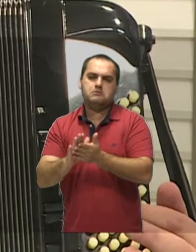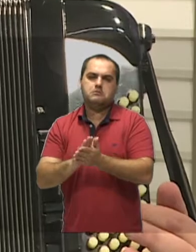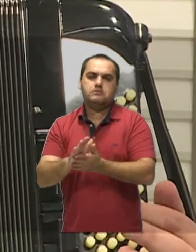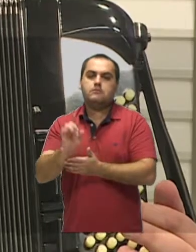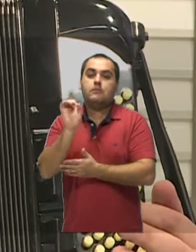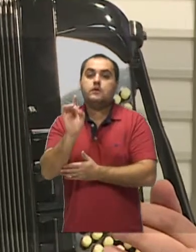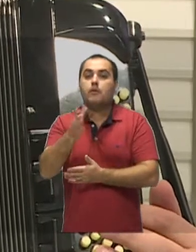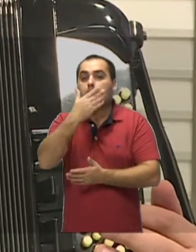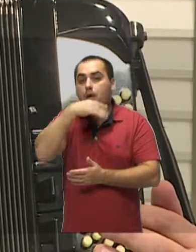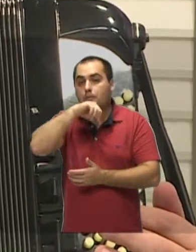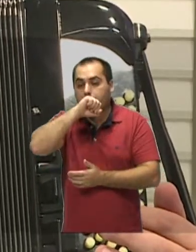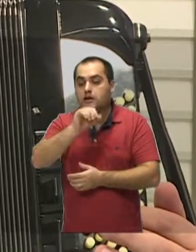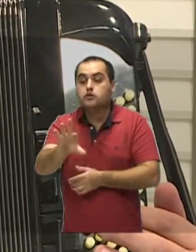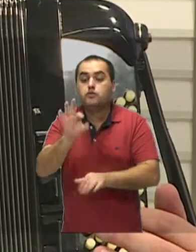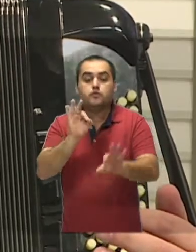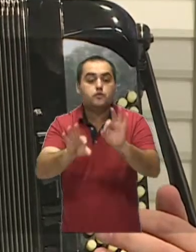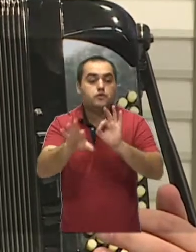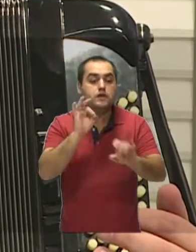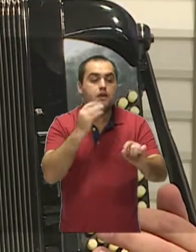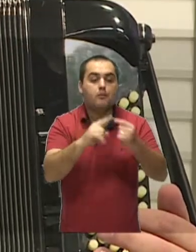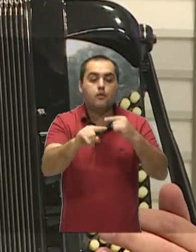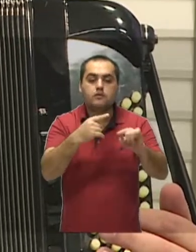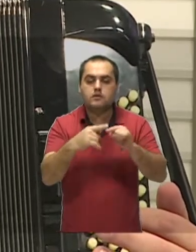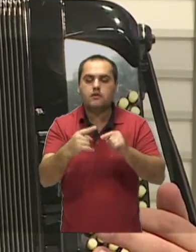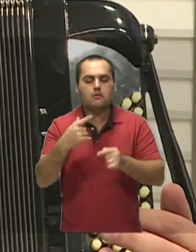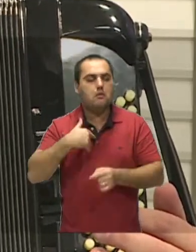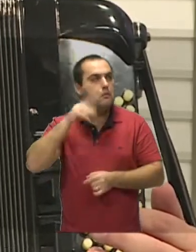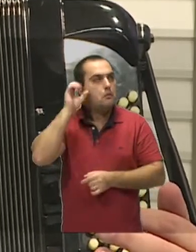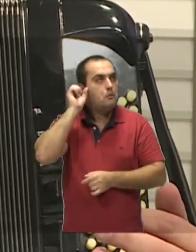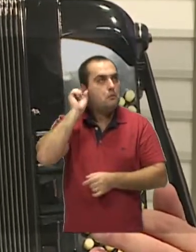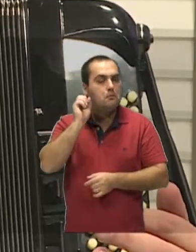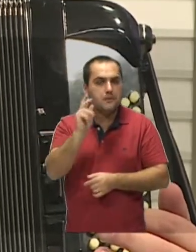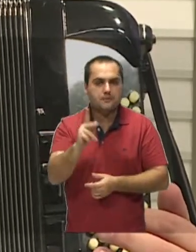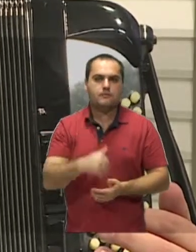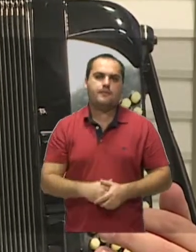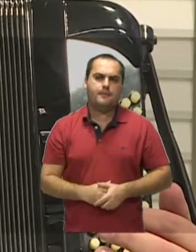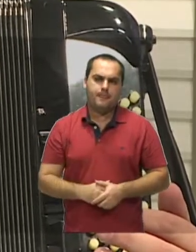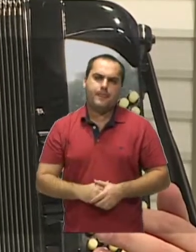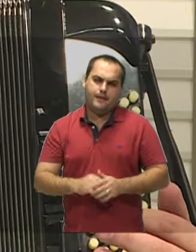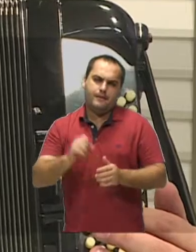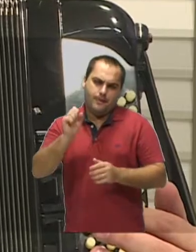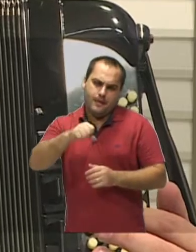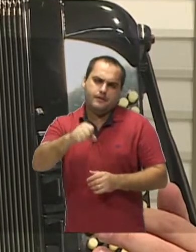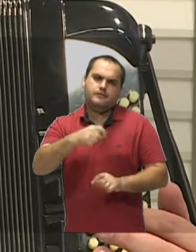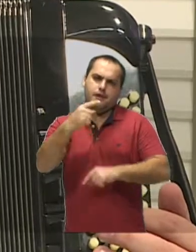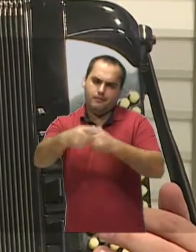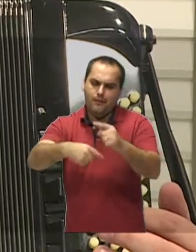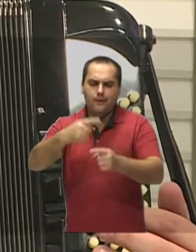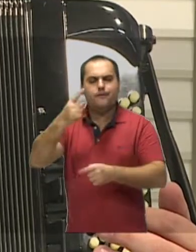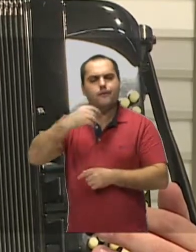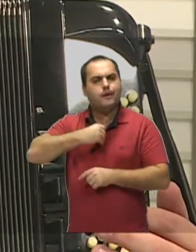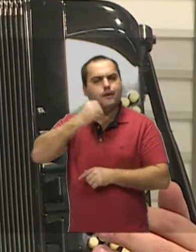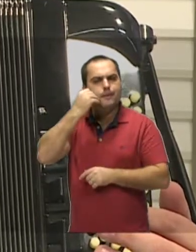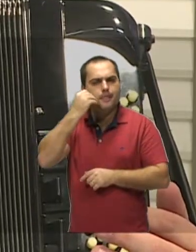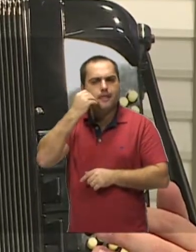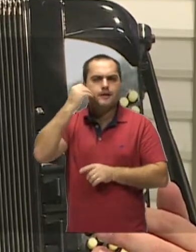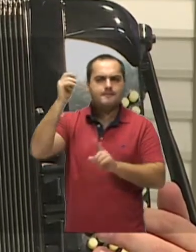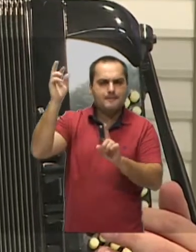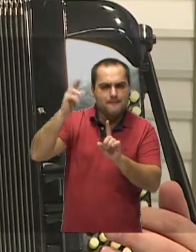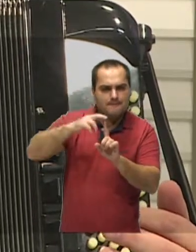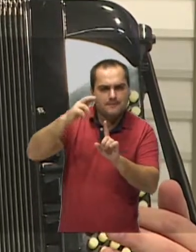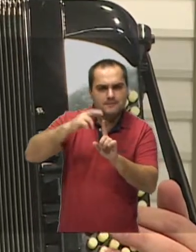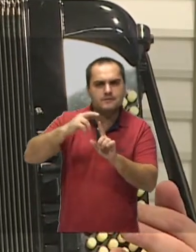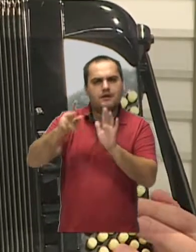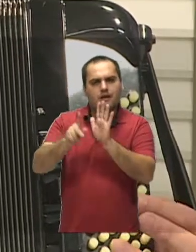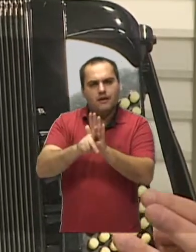seleção que meu pai fazia, vamos dizer assim, né? E depois, claro, fui buscando aquilo que eu mais gostava, as referências do